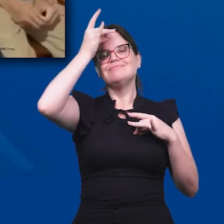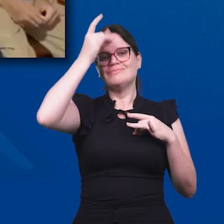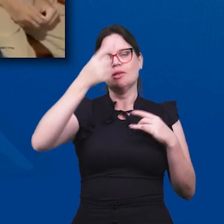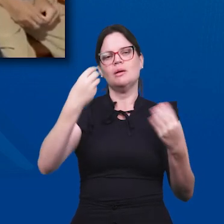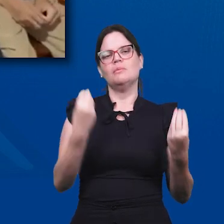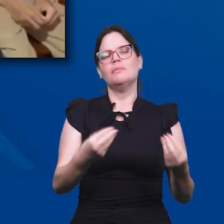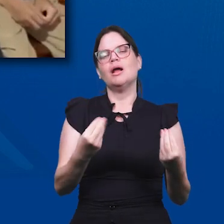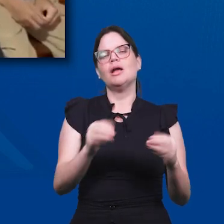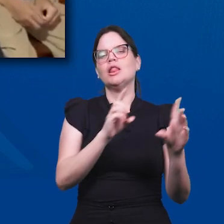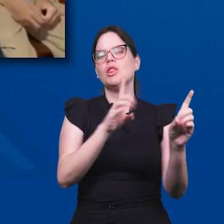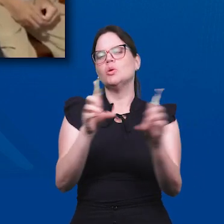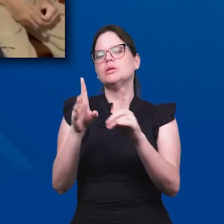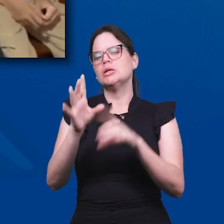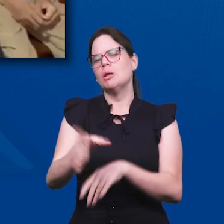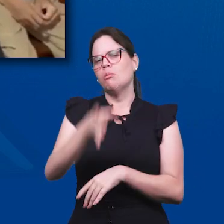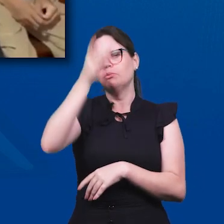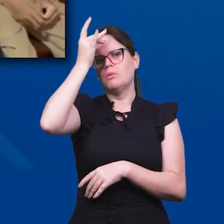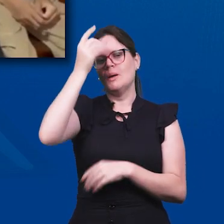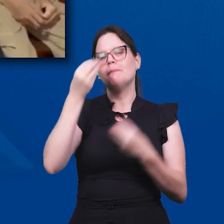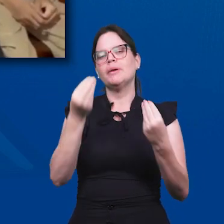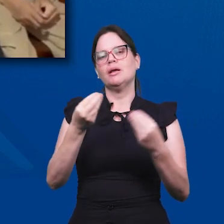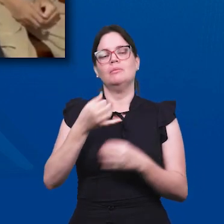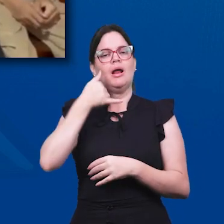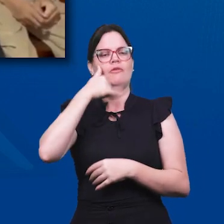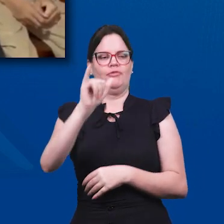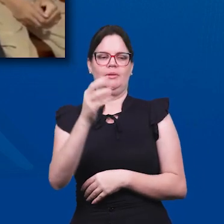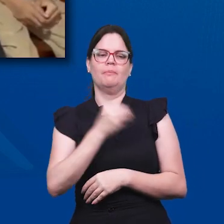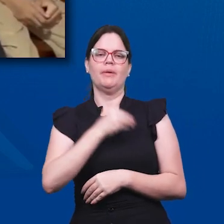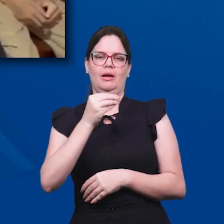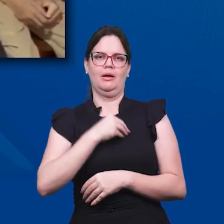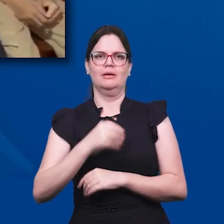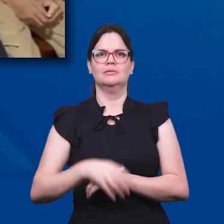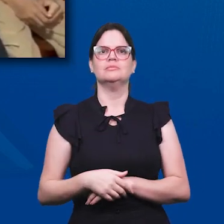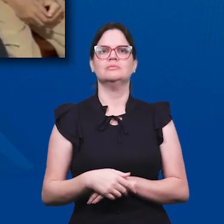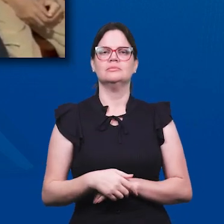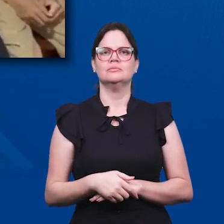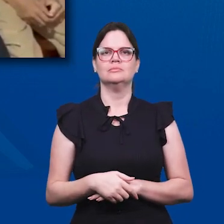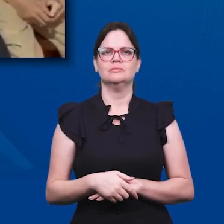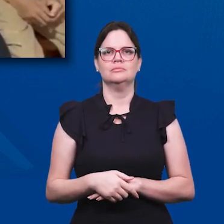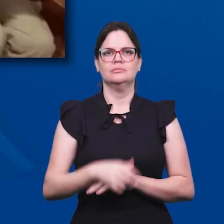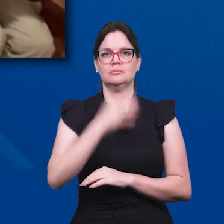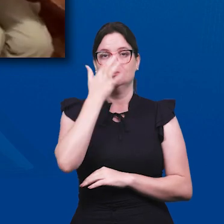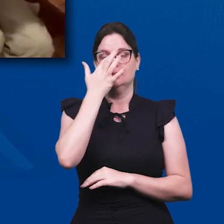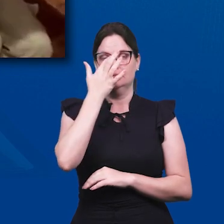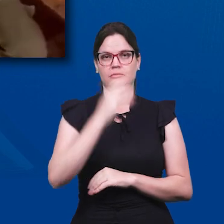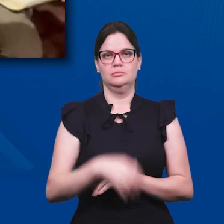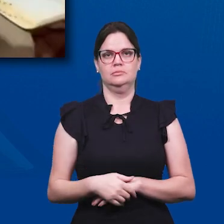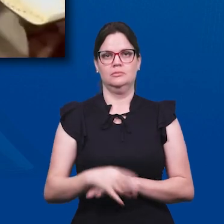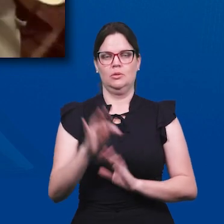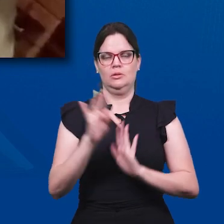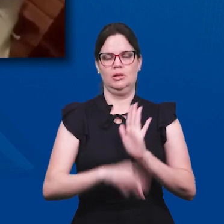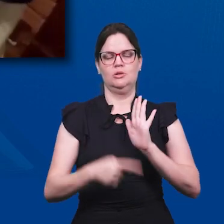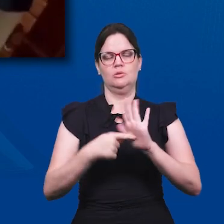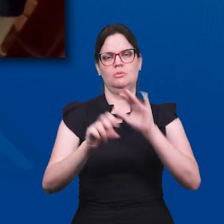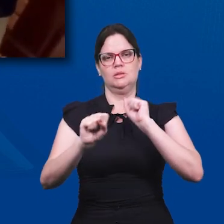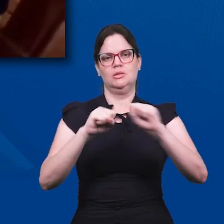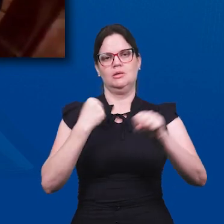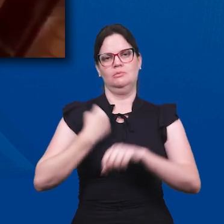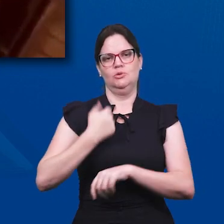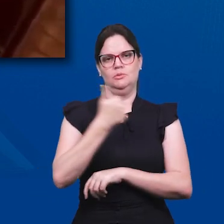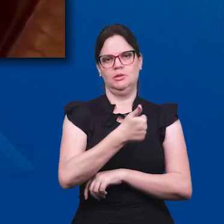coração! E por que devemos guardar a palavra de Deus? Para nós não pecarmos.